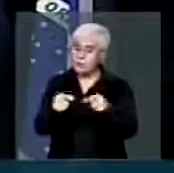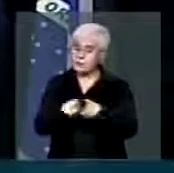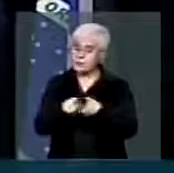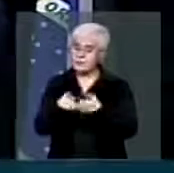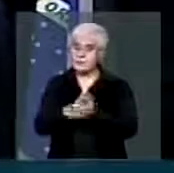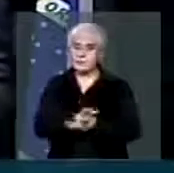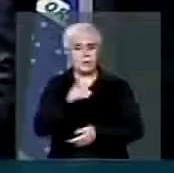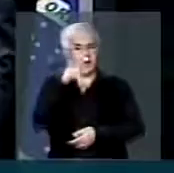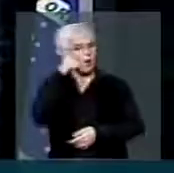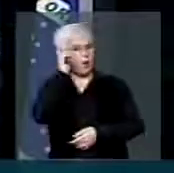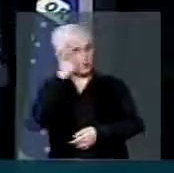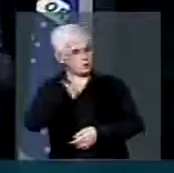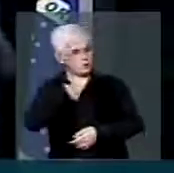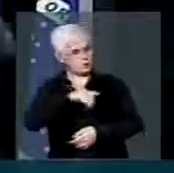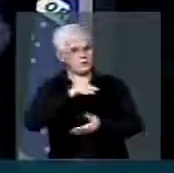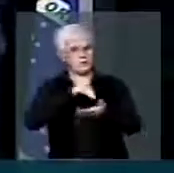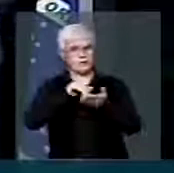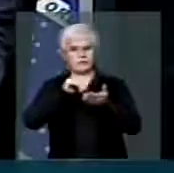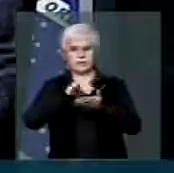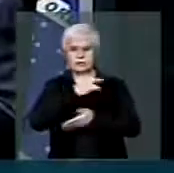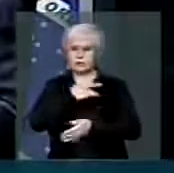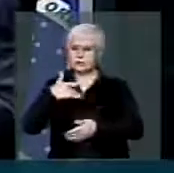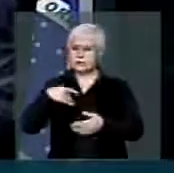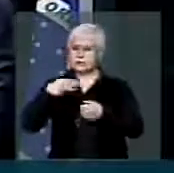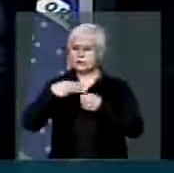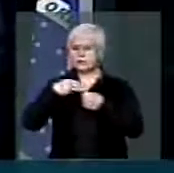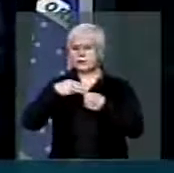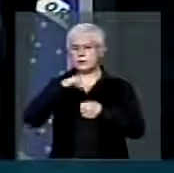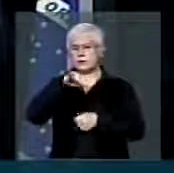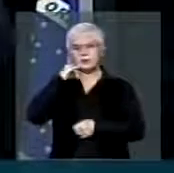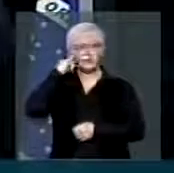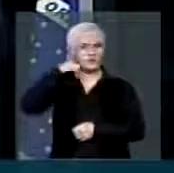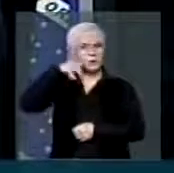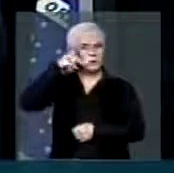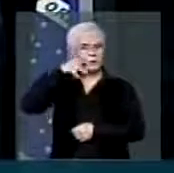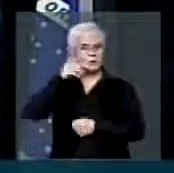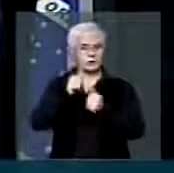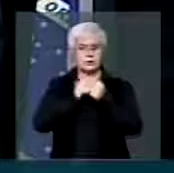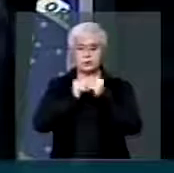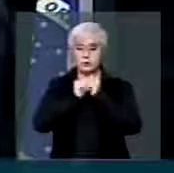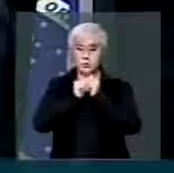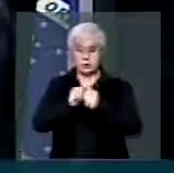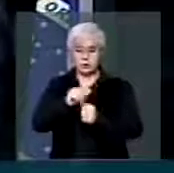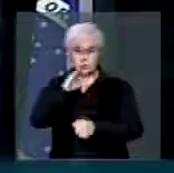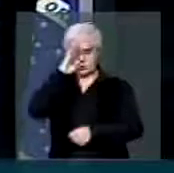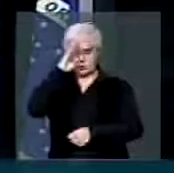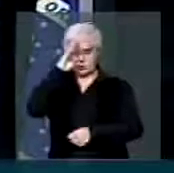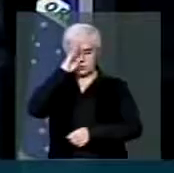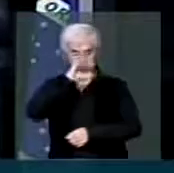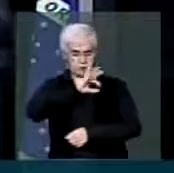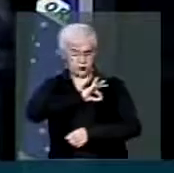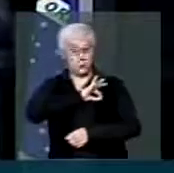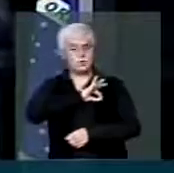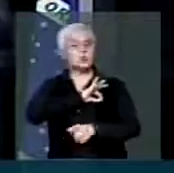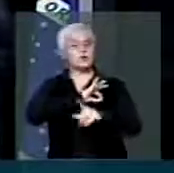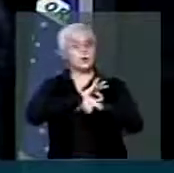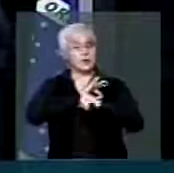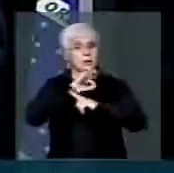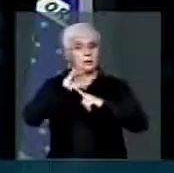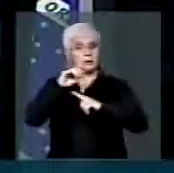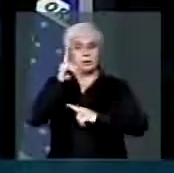de Saúde do município de João Pessoa, acompanhando um soldado da polícia que tem uma filha